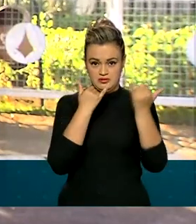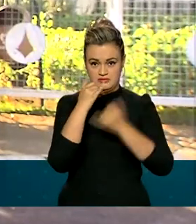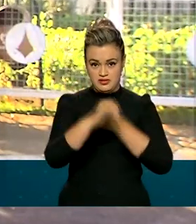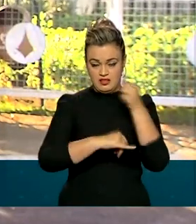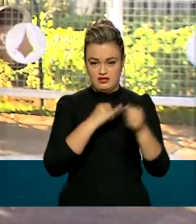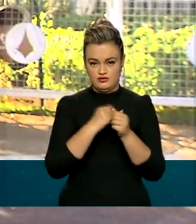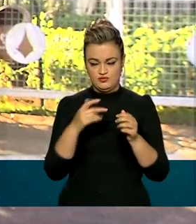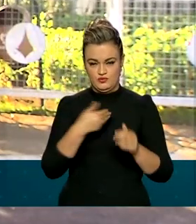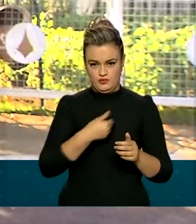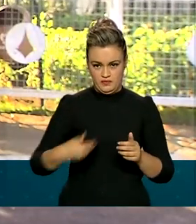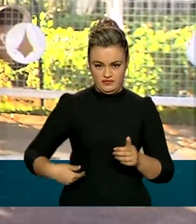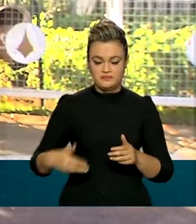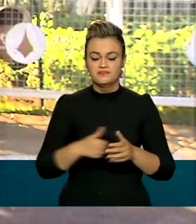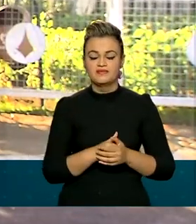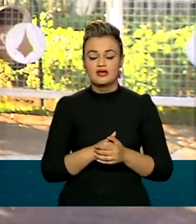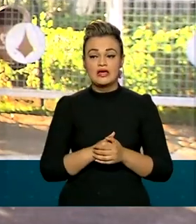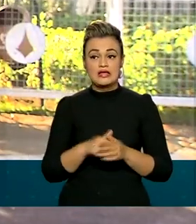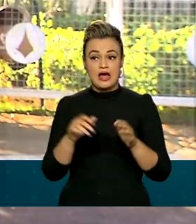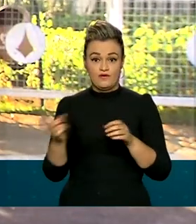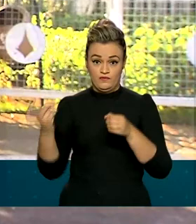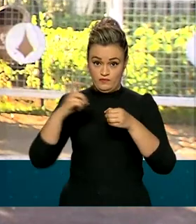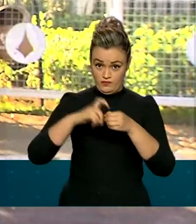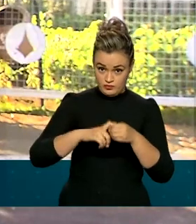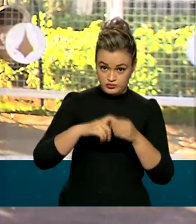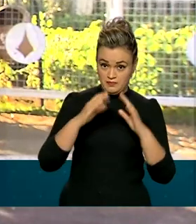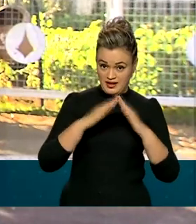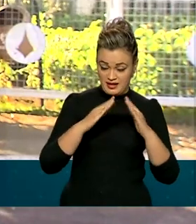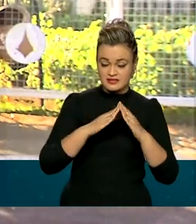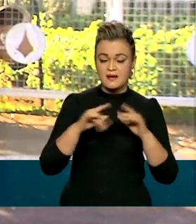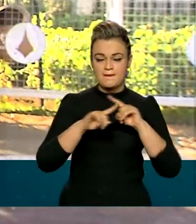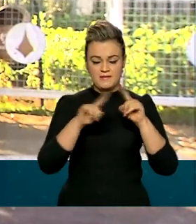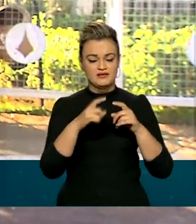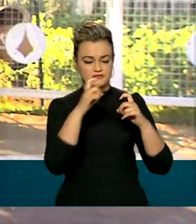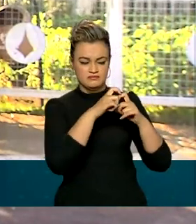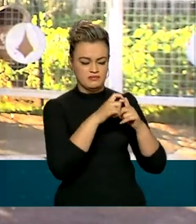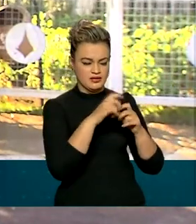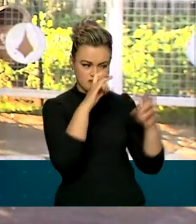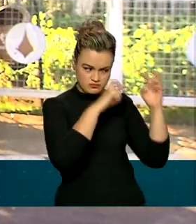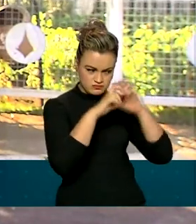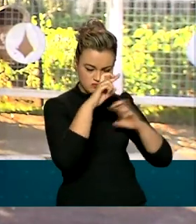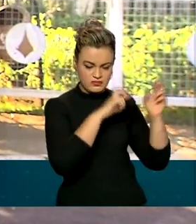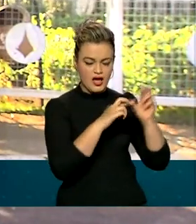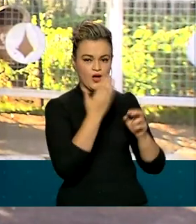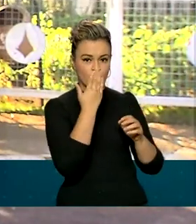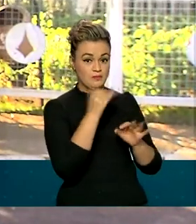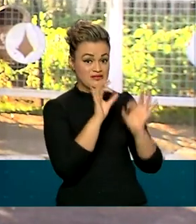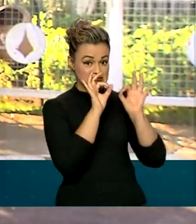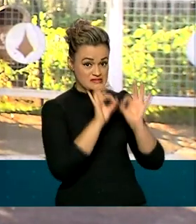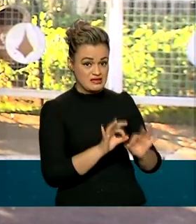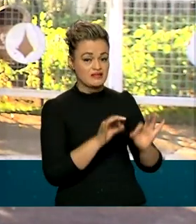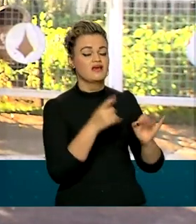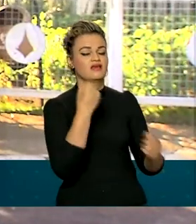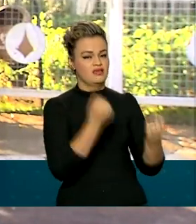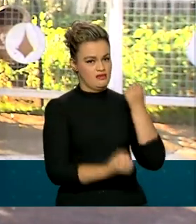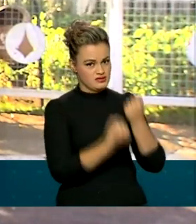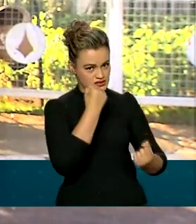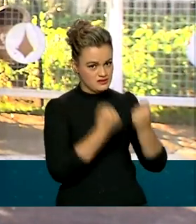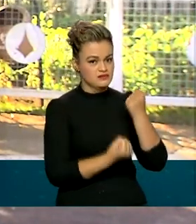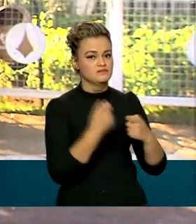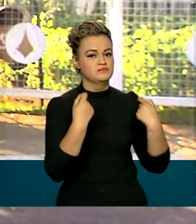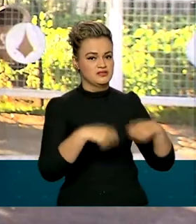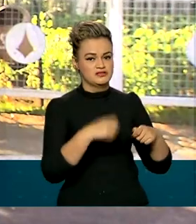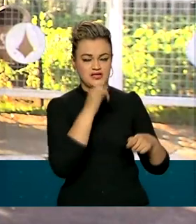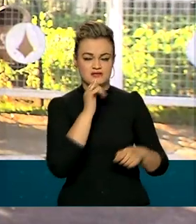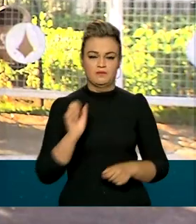o presidente segue aí em acompanhamento médico. Ele deve continuar aí seguindo uma dieta e precisa também fazer exercícios físicos